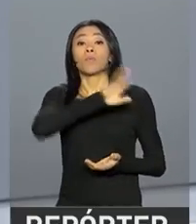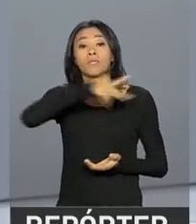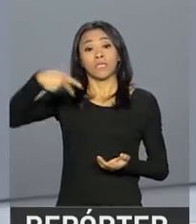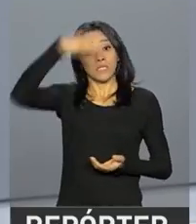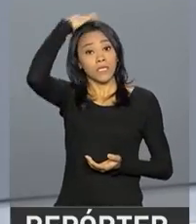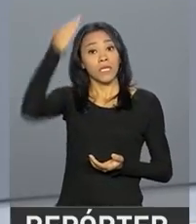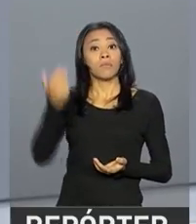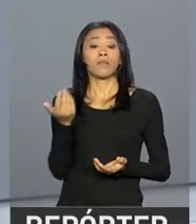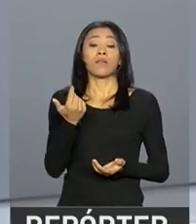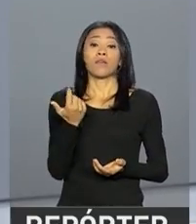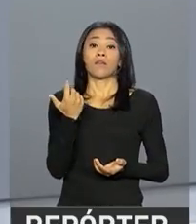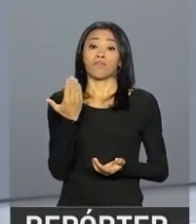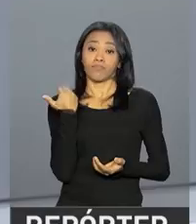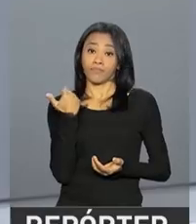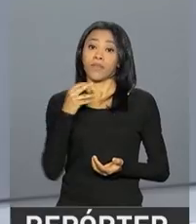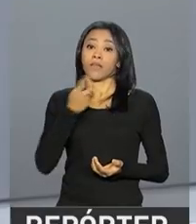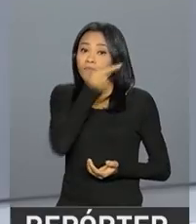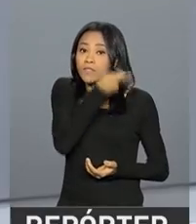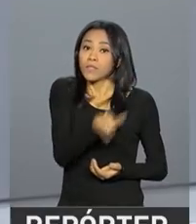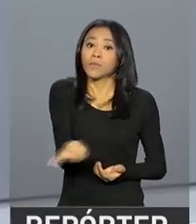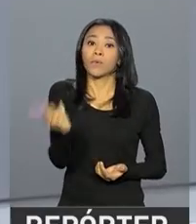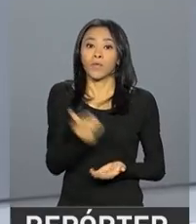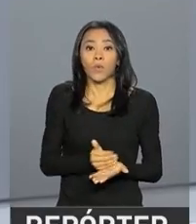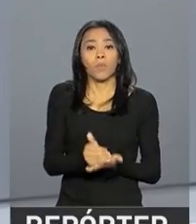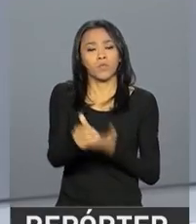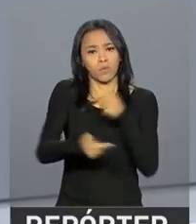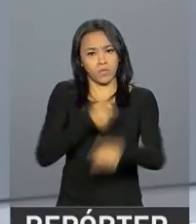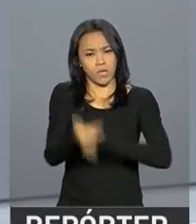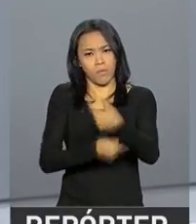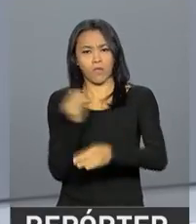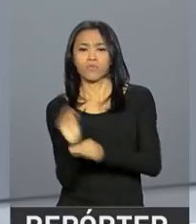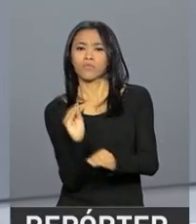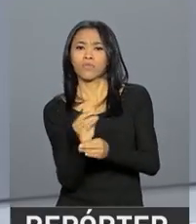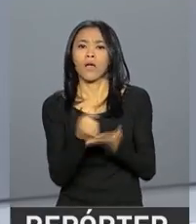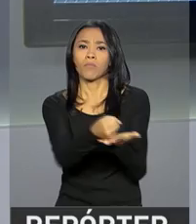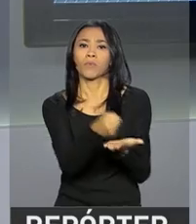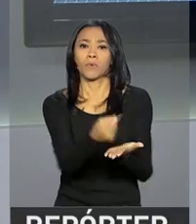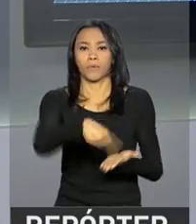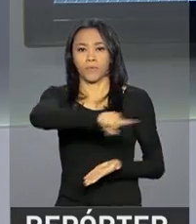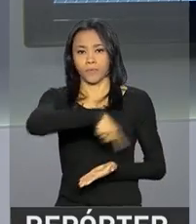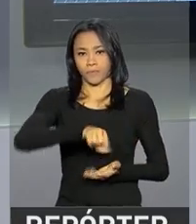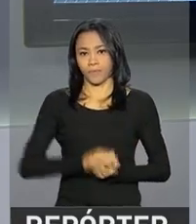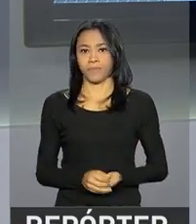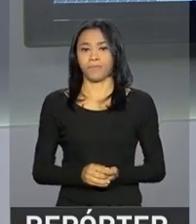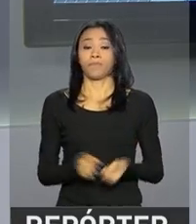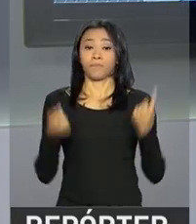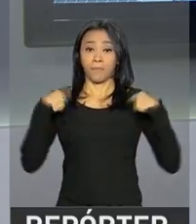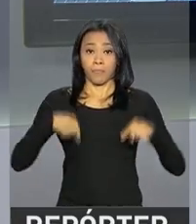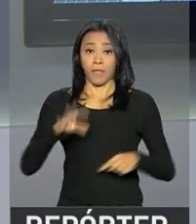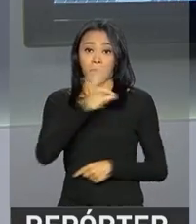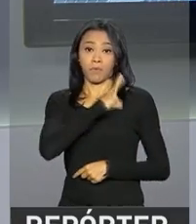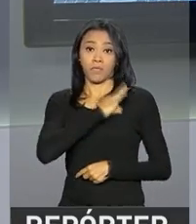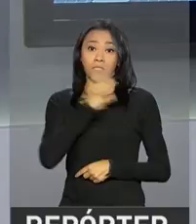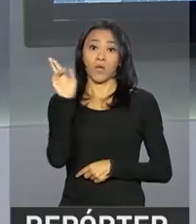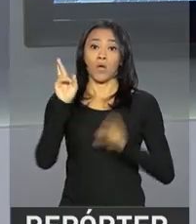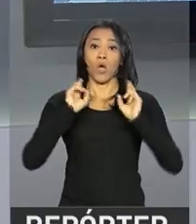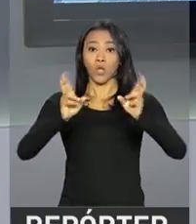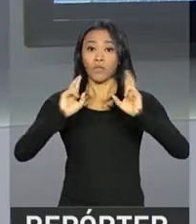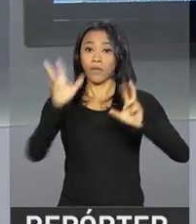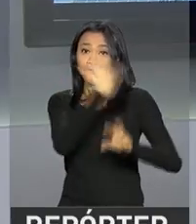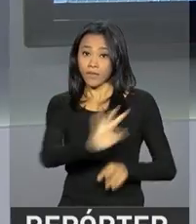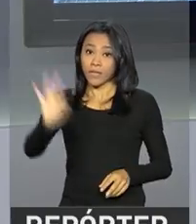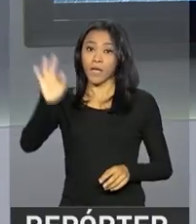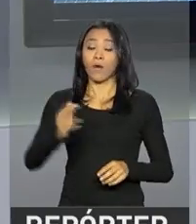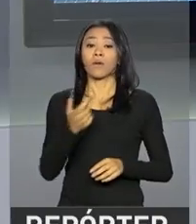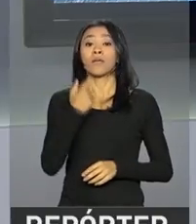visita ao estado onde começou o planejamento das ações de assistência ea polícia rodoviária federal divulgou nesta